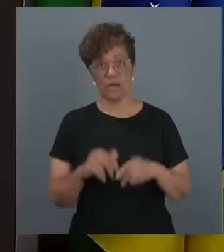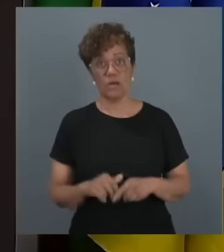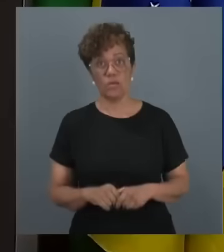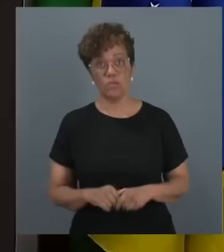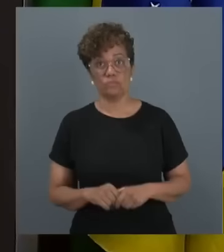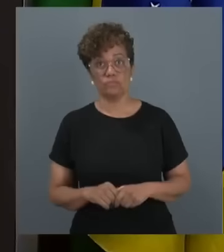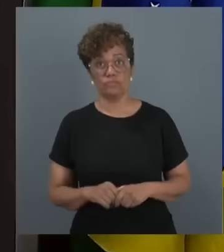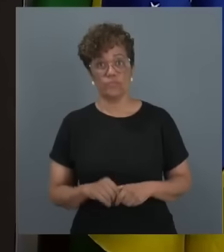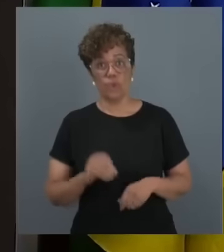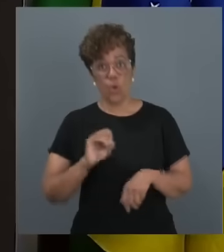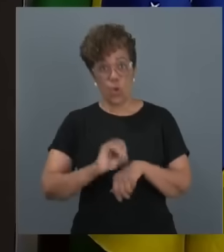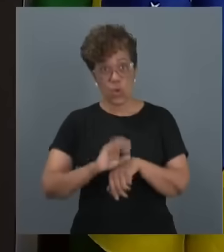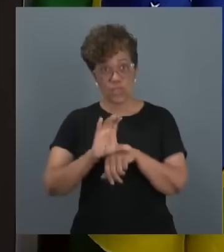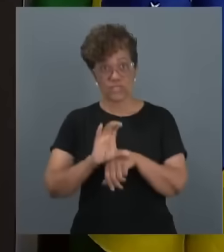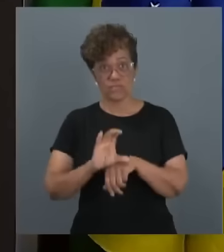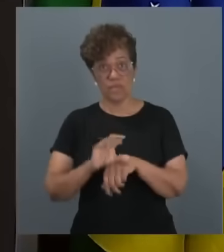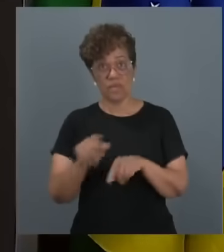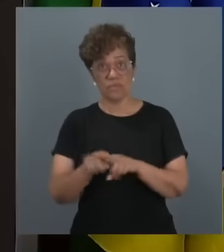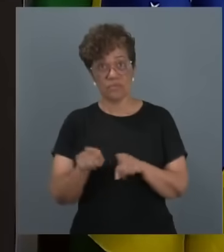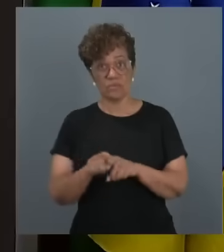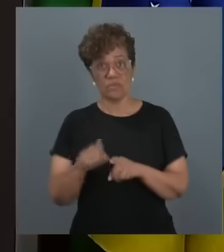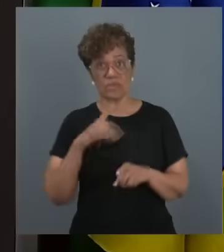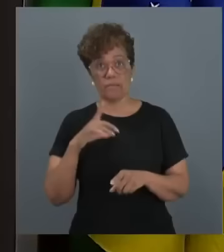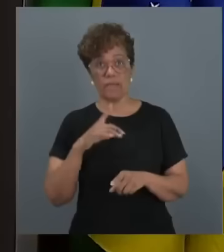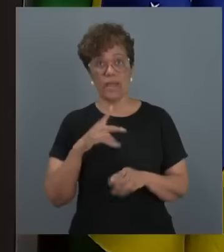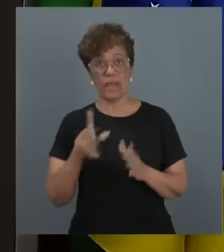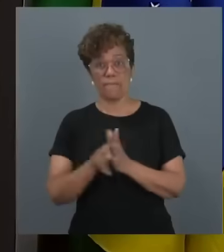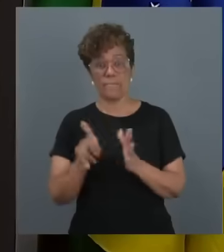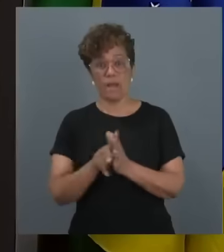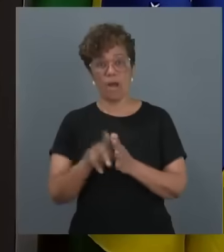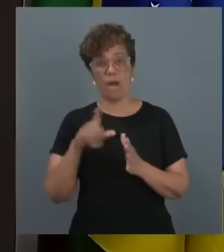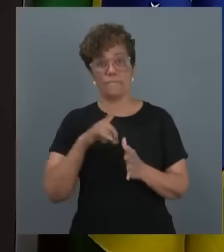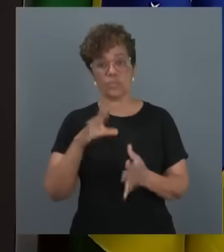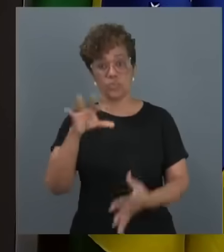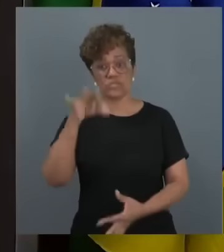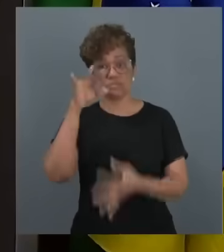os conhecimentos trazidos pela doutrina espírita na época,